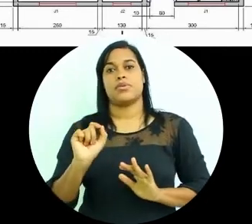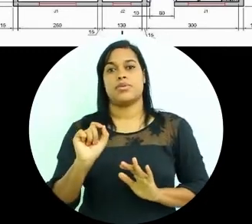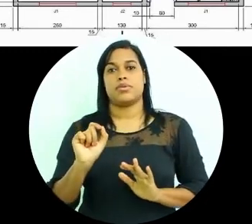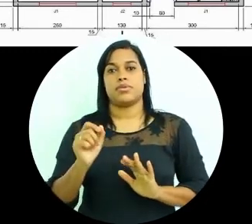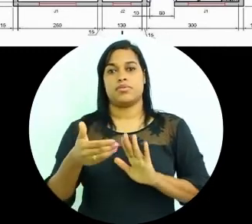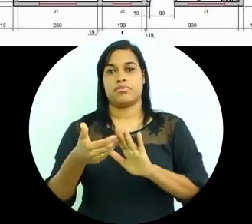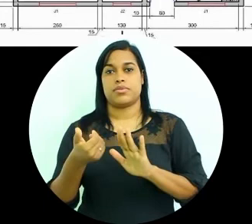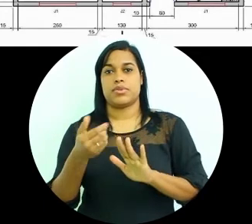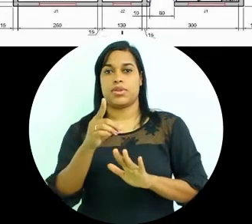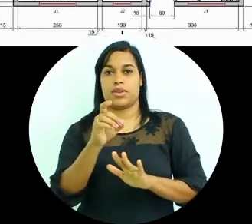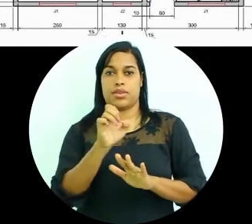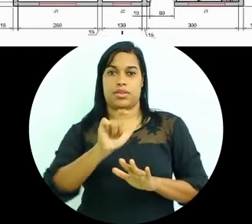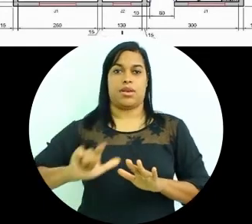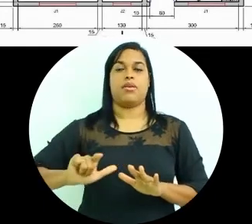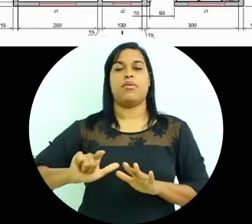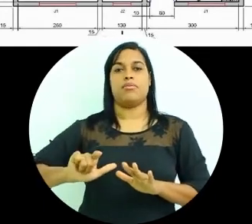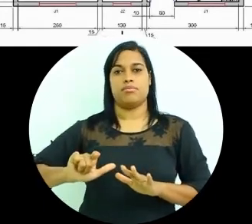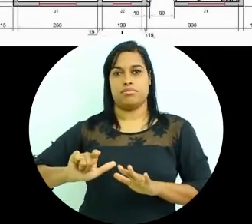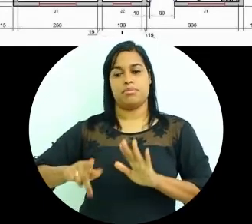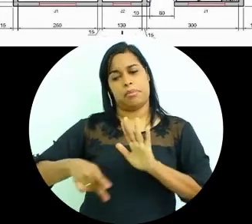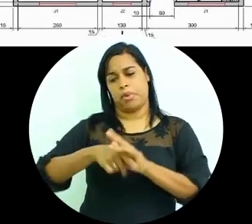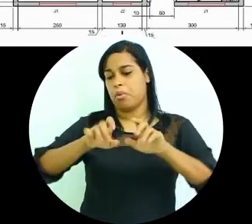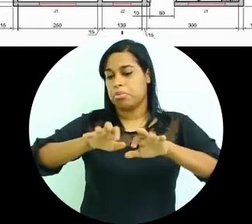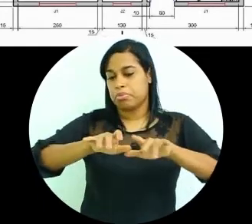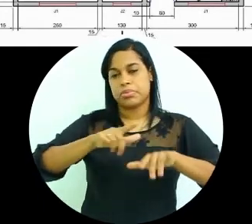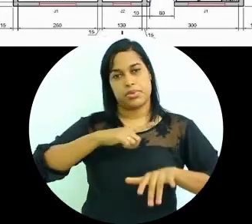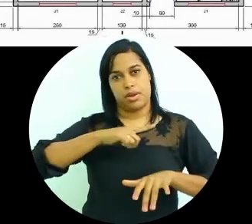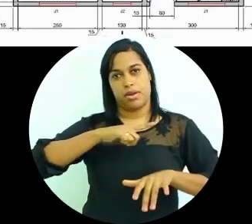apagar no delete do teclado.